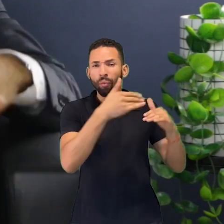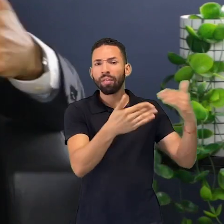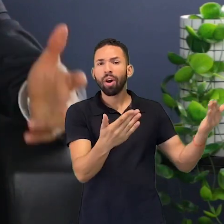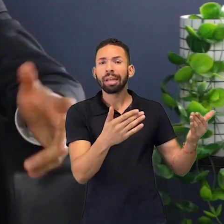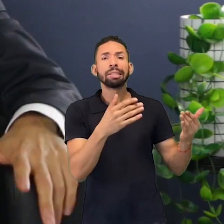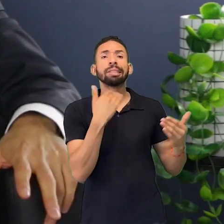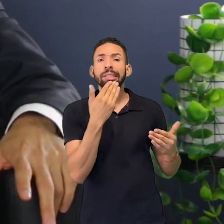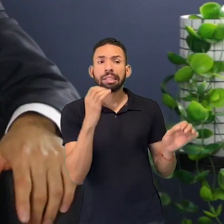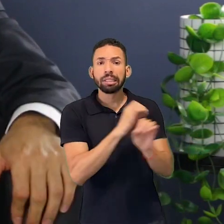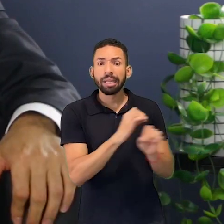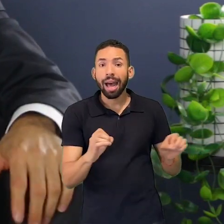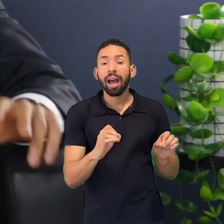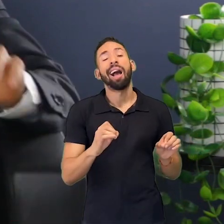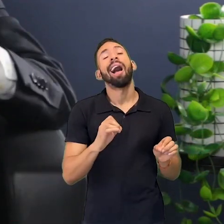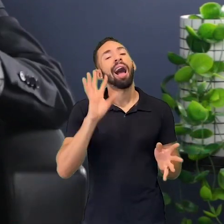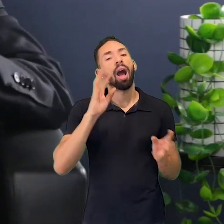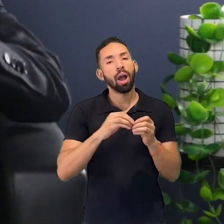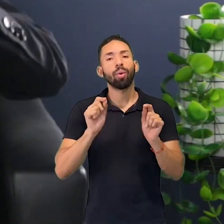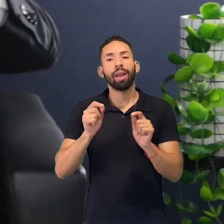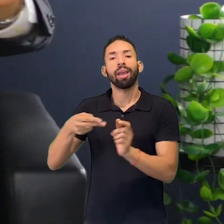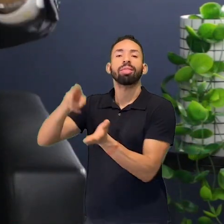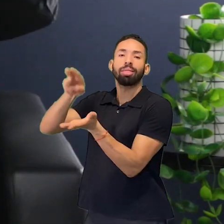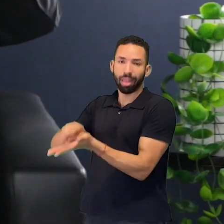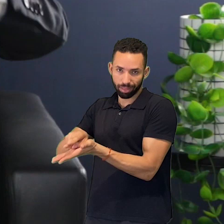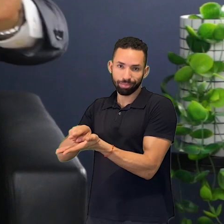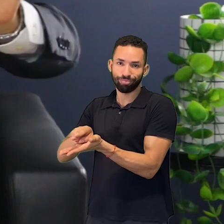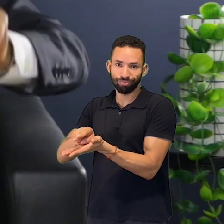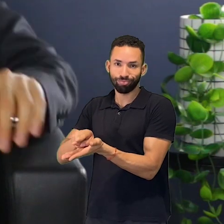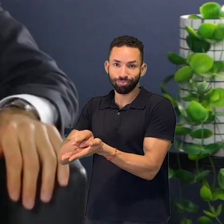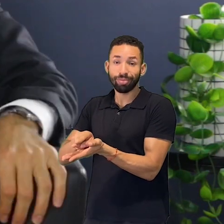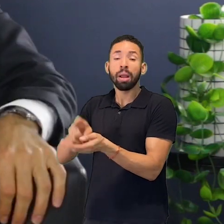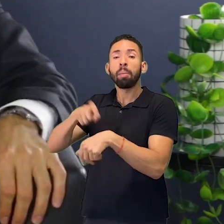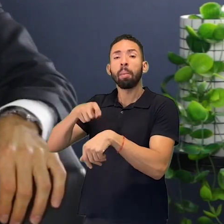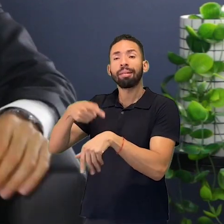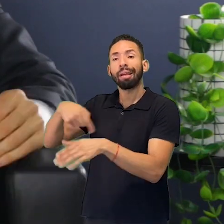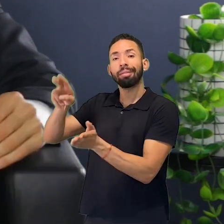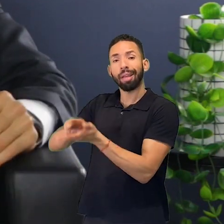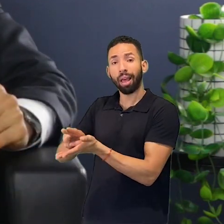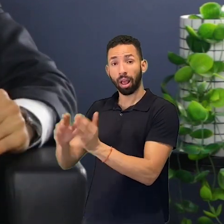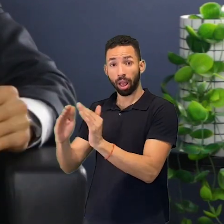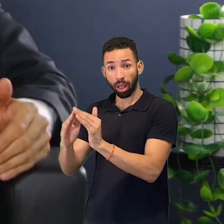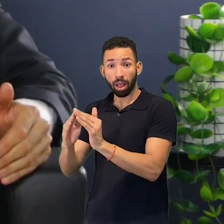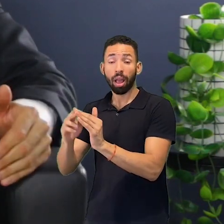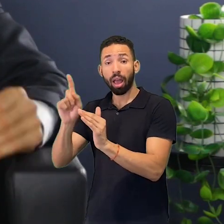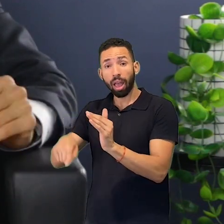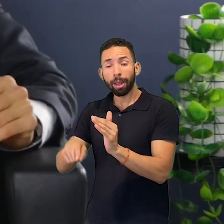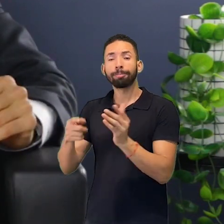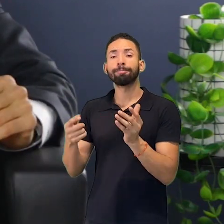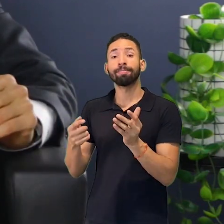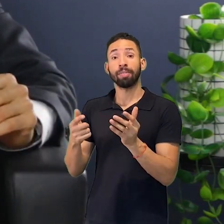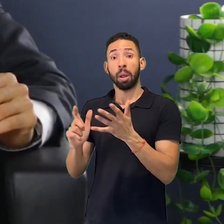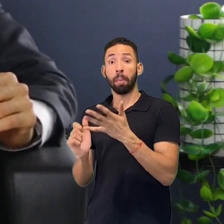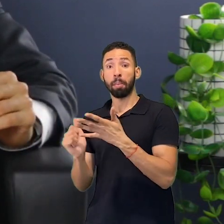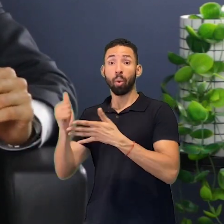ou seja, fora do hospital, se esgotaram, aí sim vai ser feita uma internação, e essa internação ela vai ser